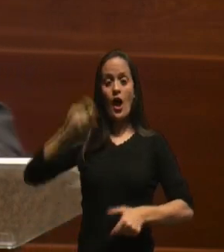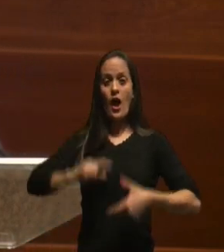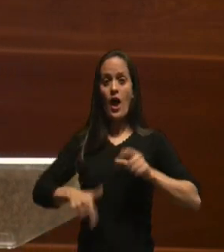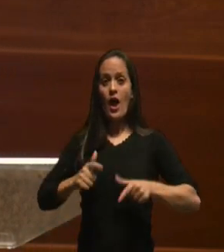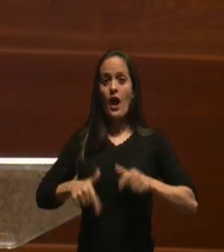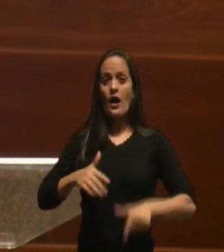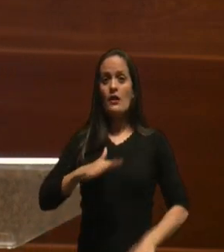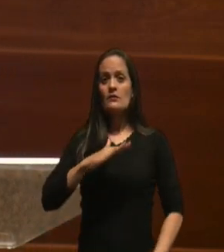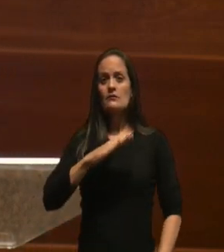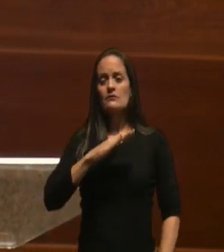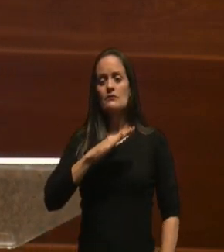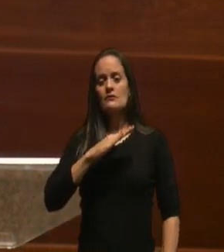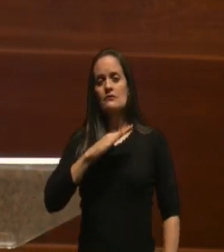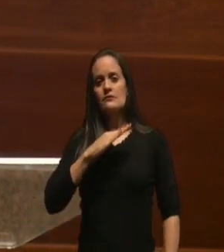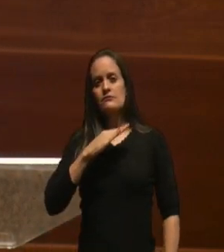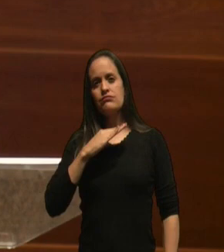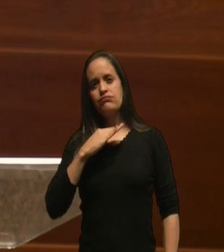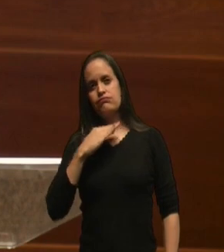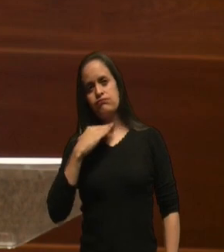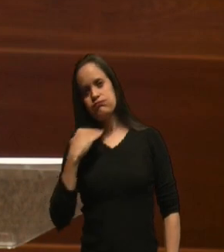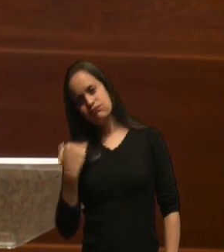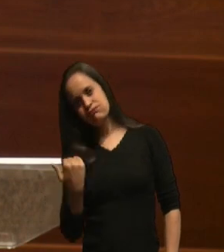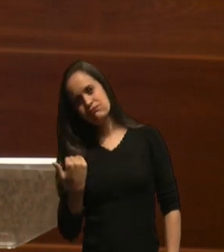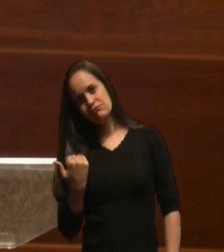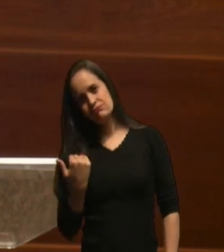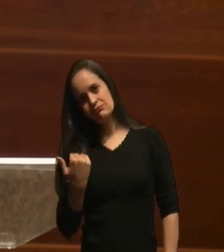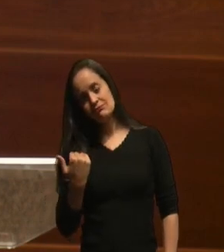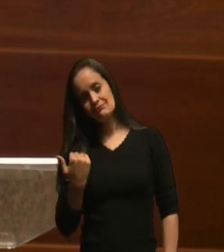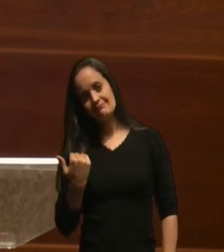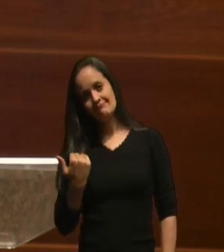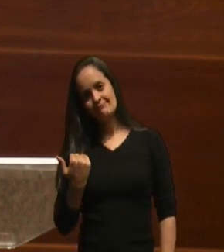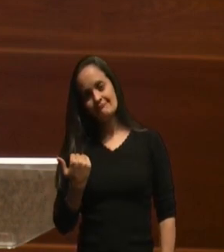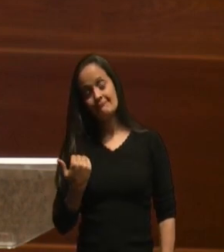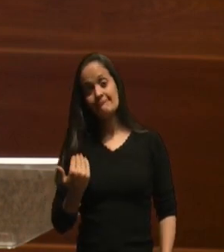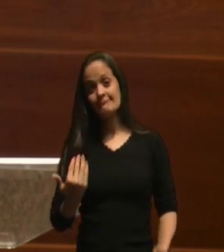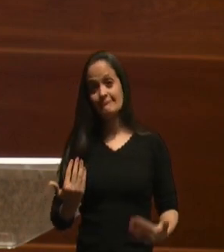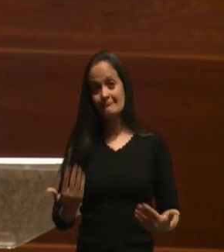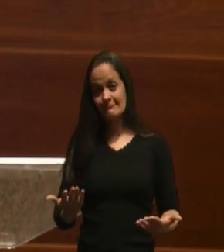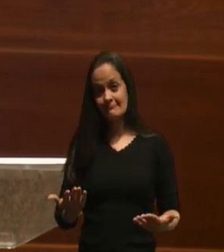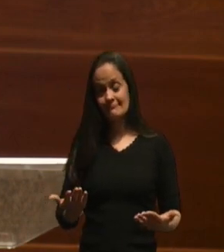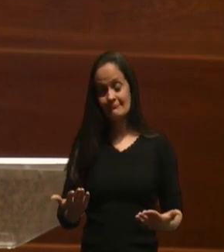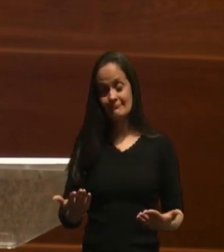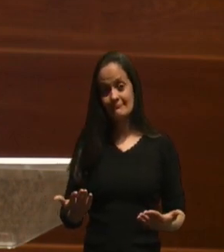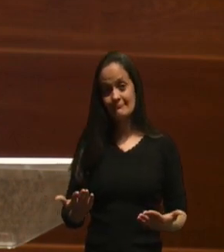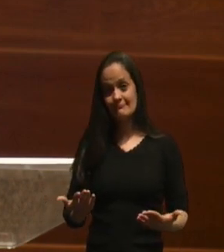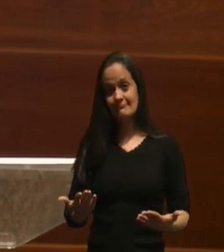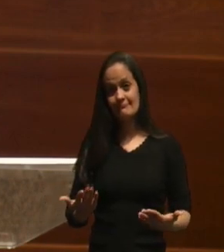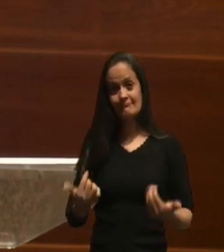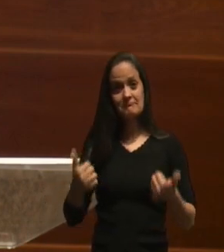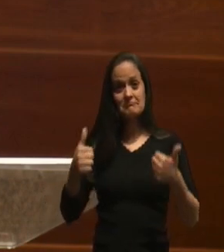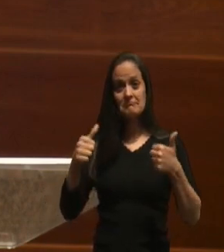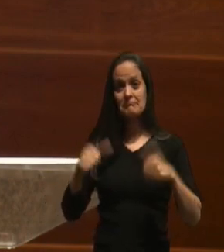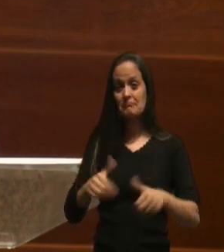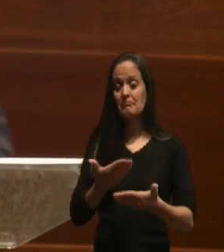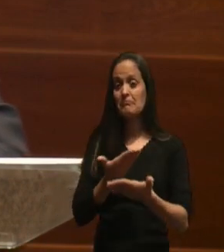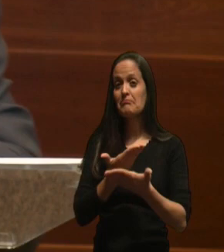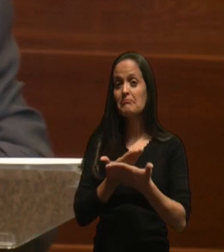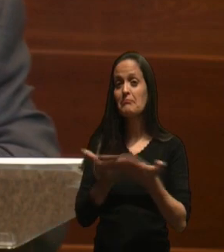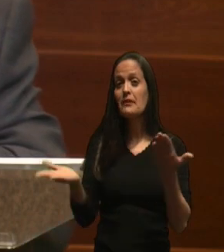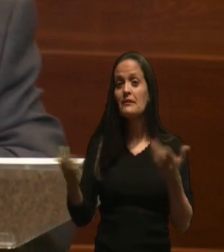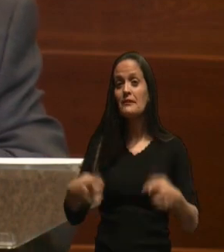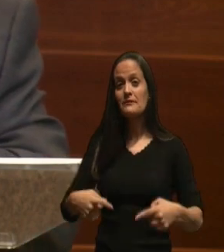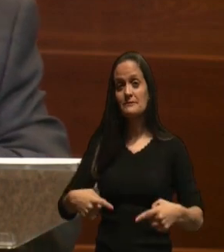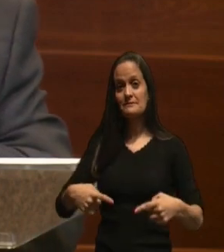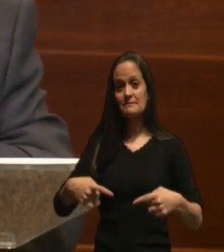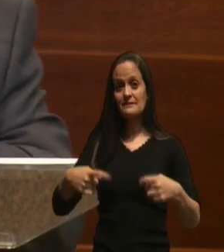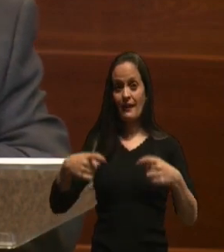morte, perdeu a sua vida, voltaram revoltados, voltaram derrotados e abatidos para